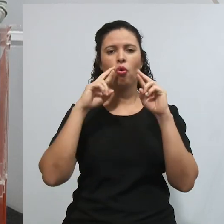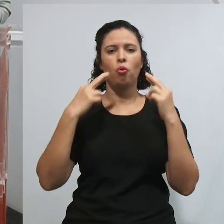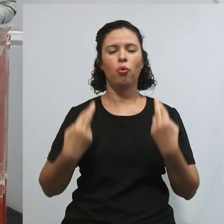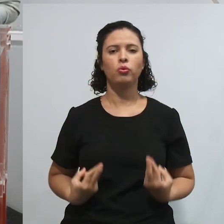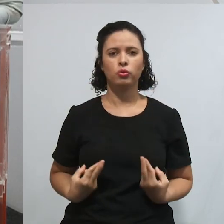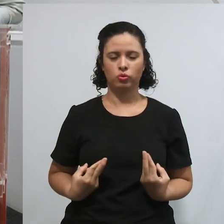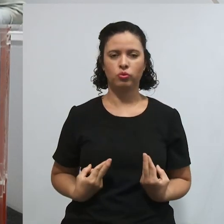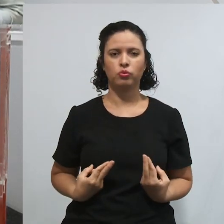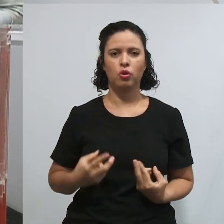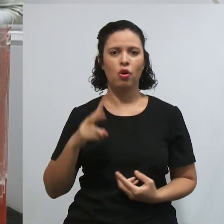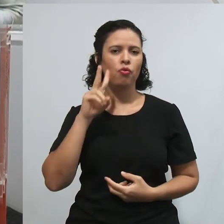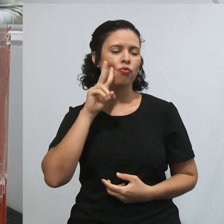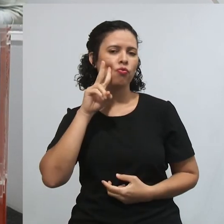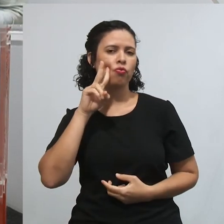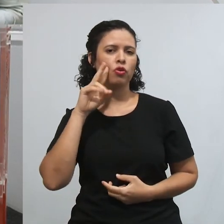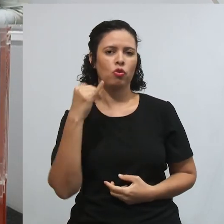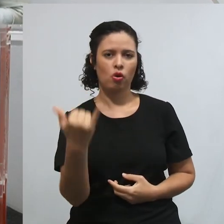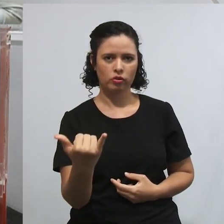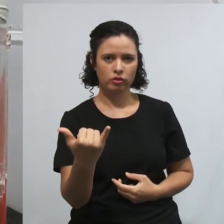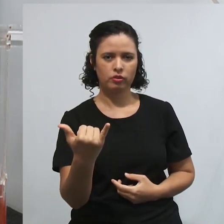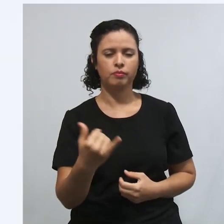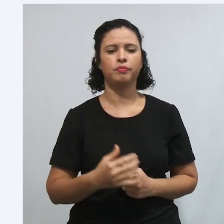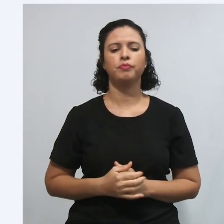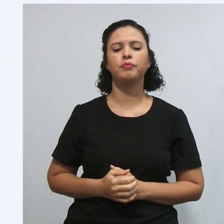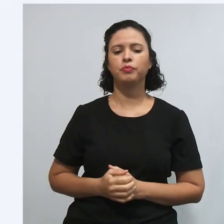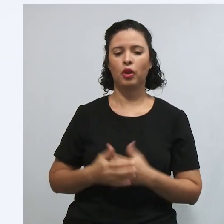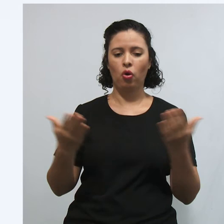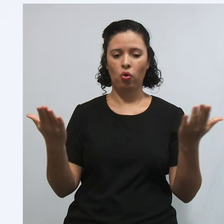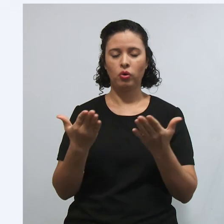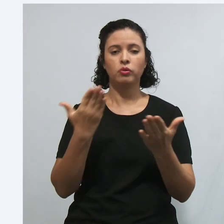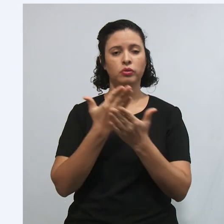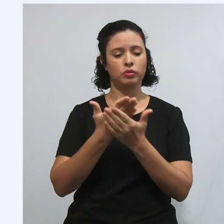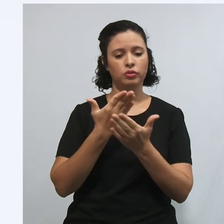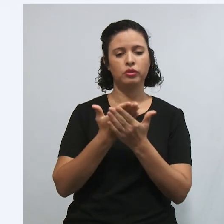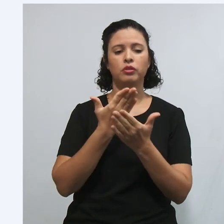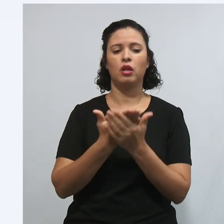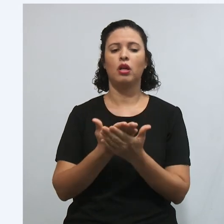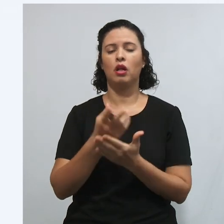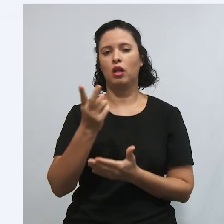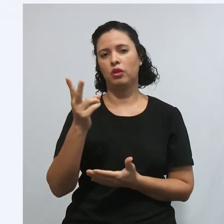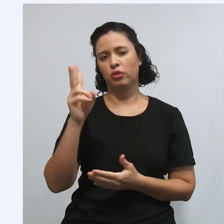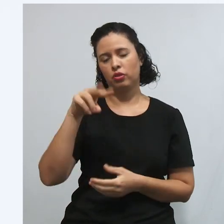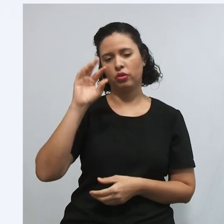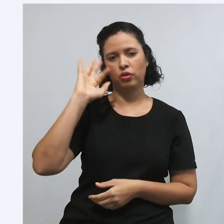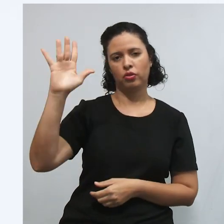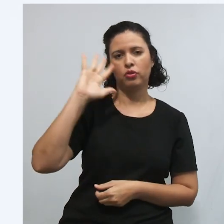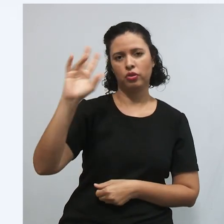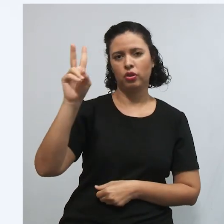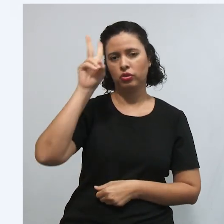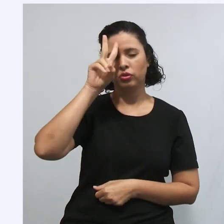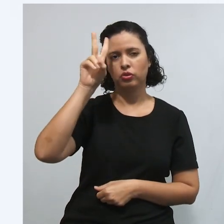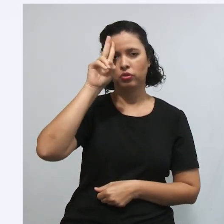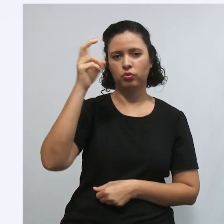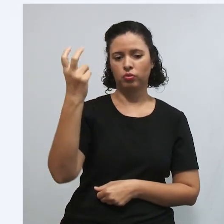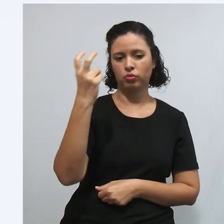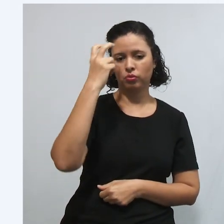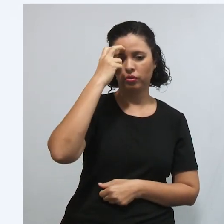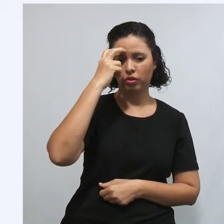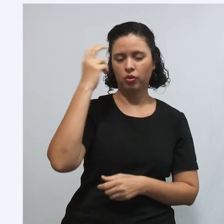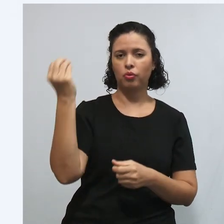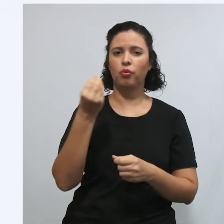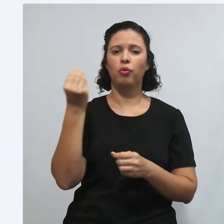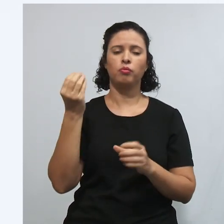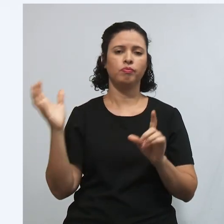Vygotsky. Então, na aula de hoje, nós vamos estudar a teoria histórico-cultural e a sua influência, como